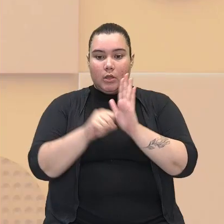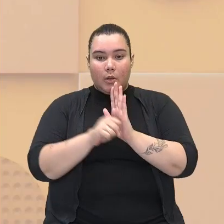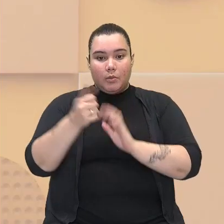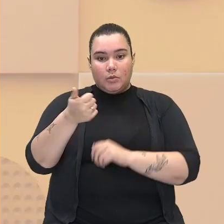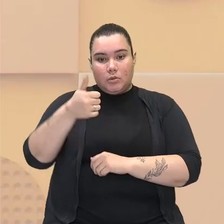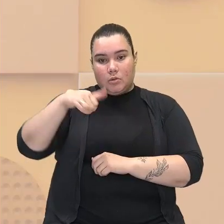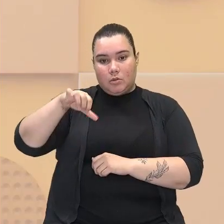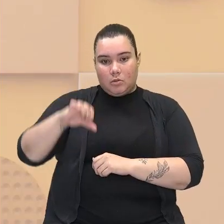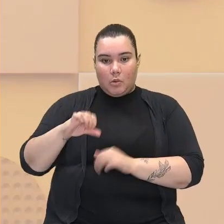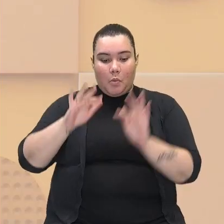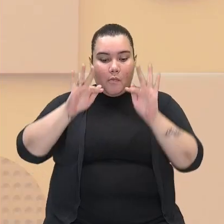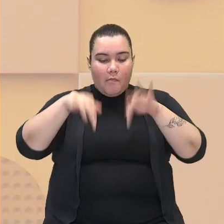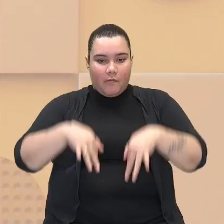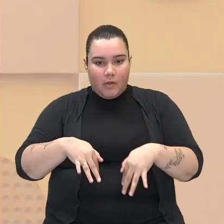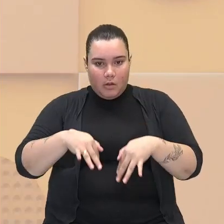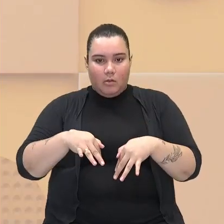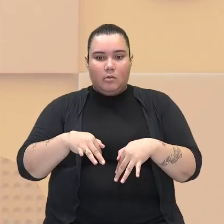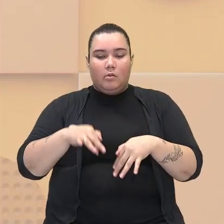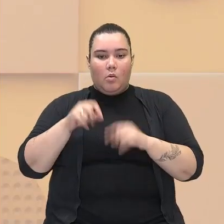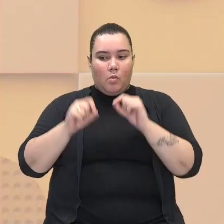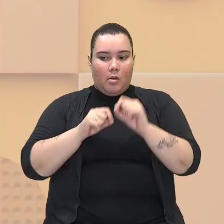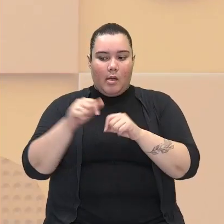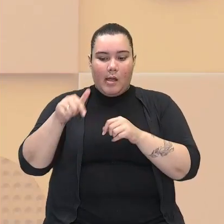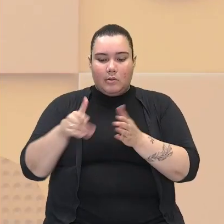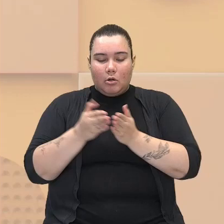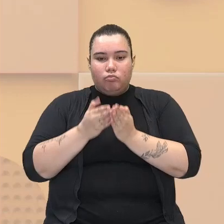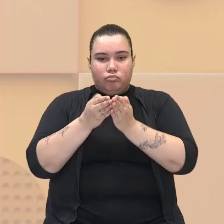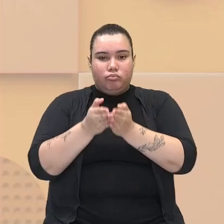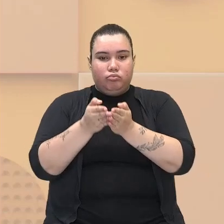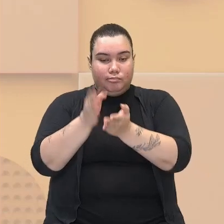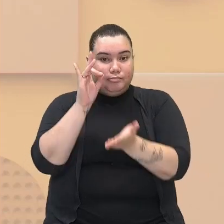XIX, o fim desse tráfico transatlântico, o fim